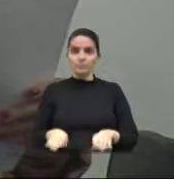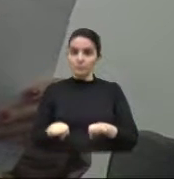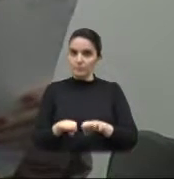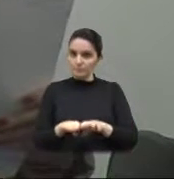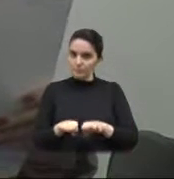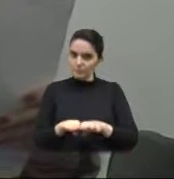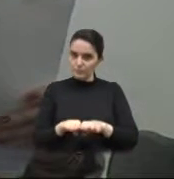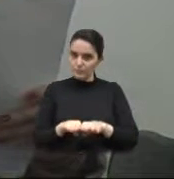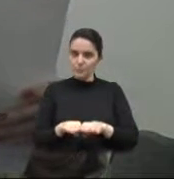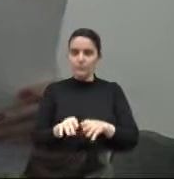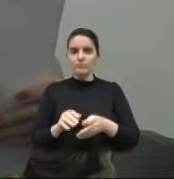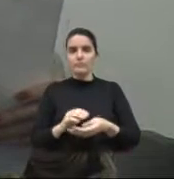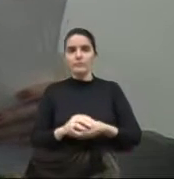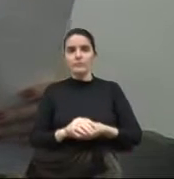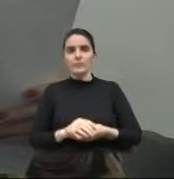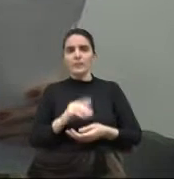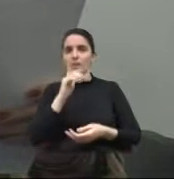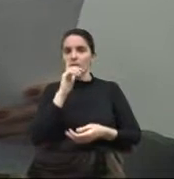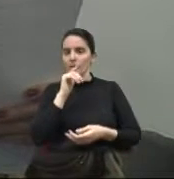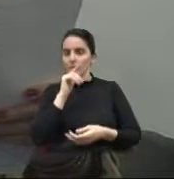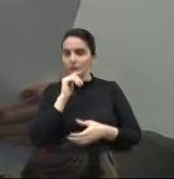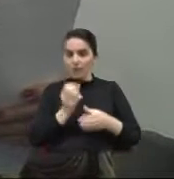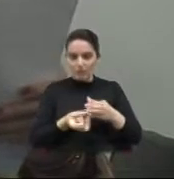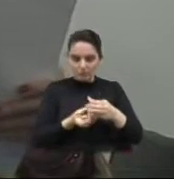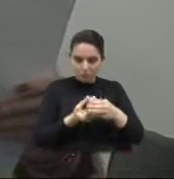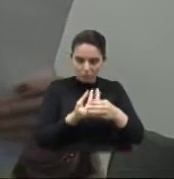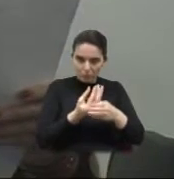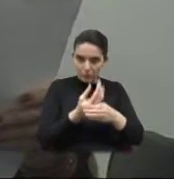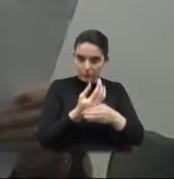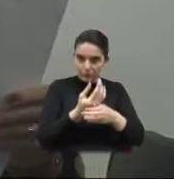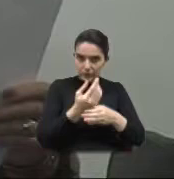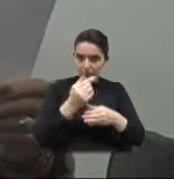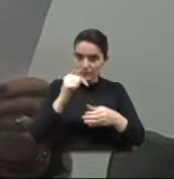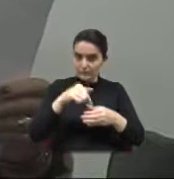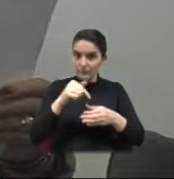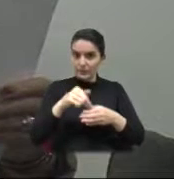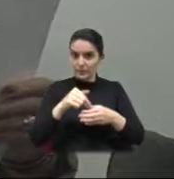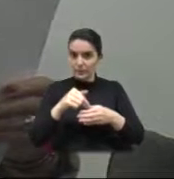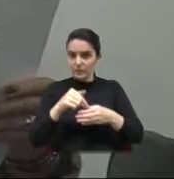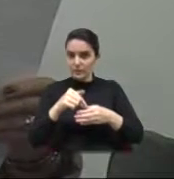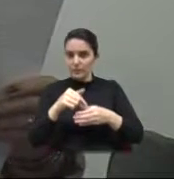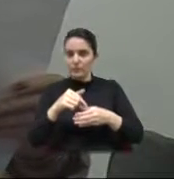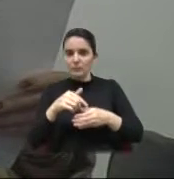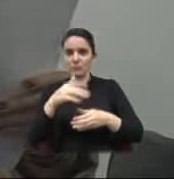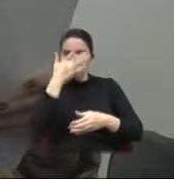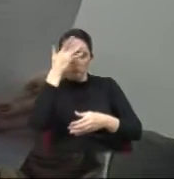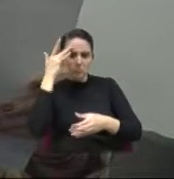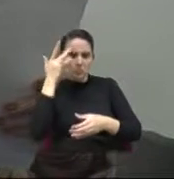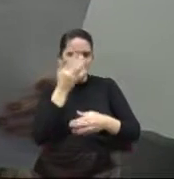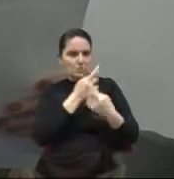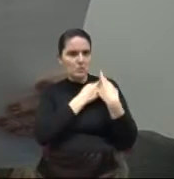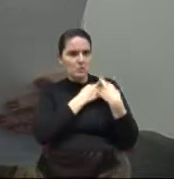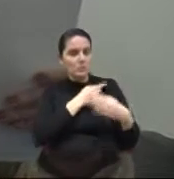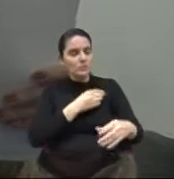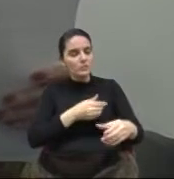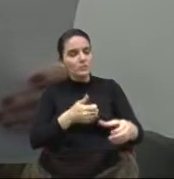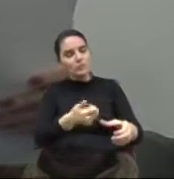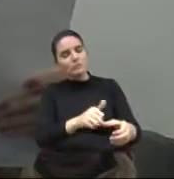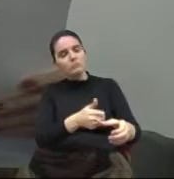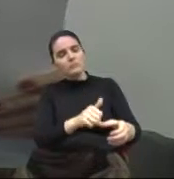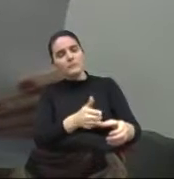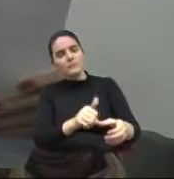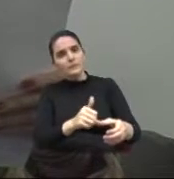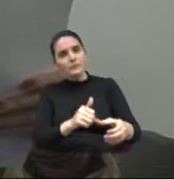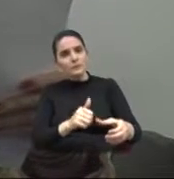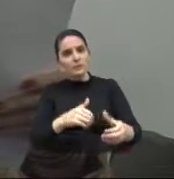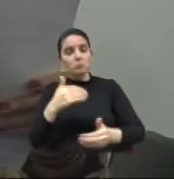que informe se as águas das minas existentes passam por análise, se sim, de quanto em quanto